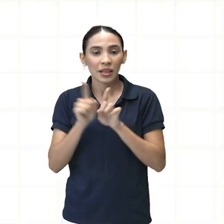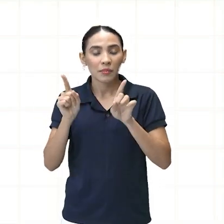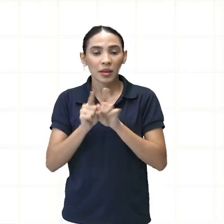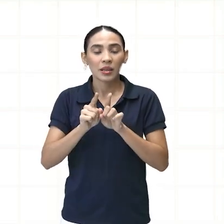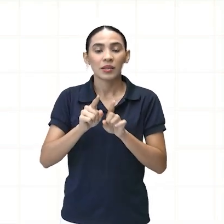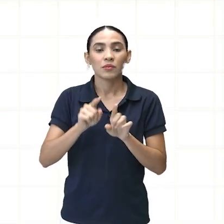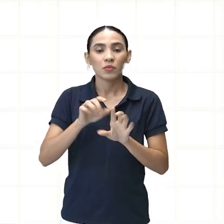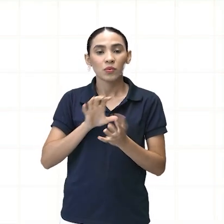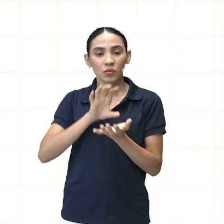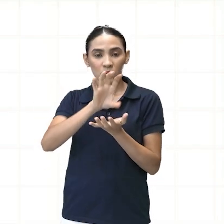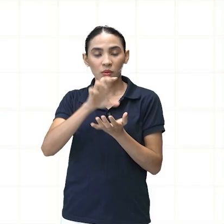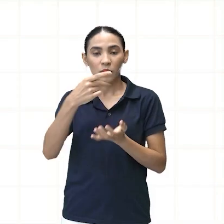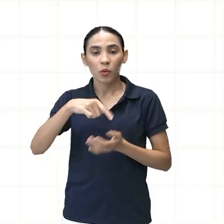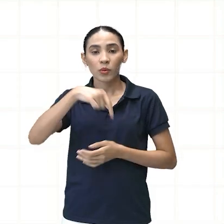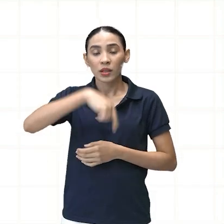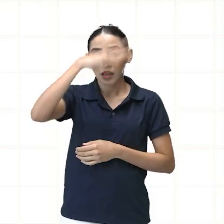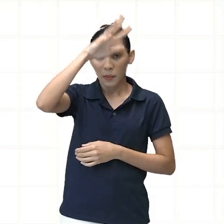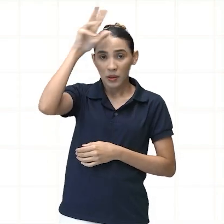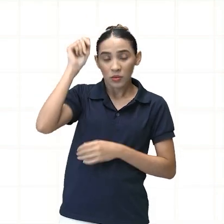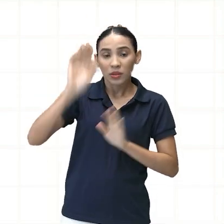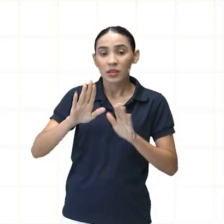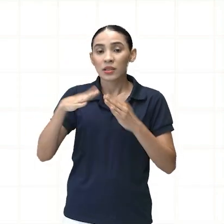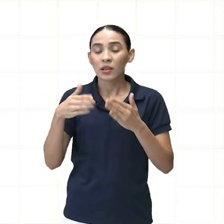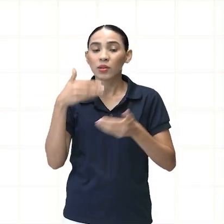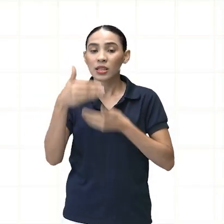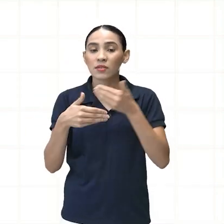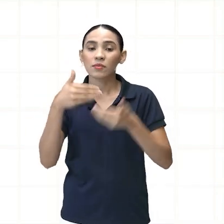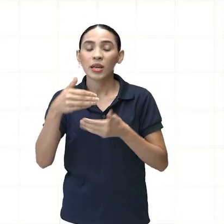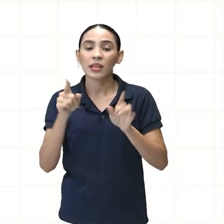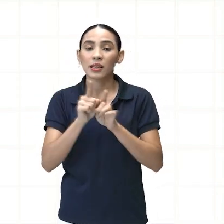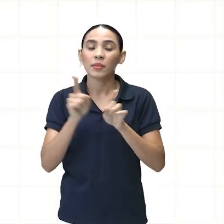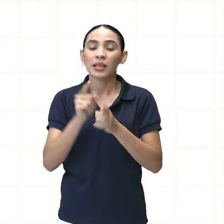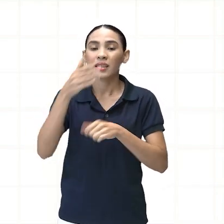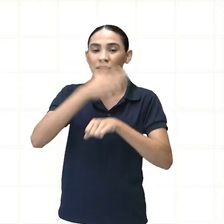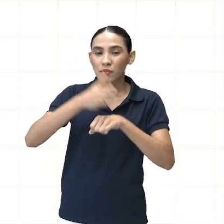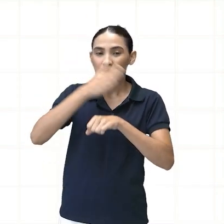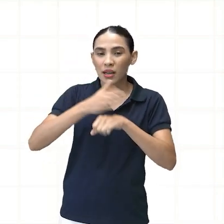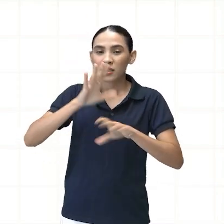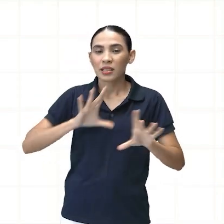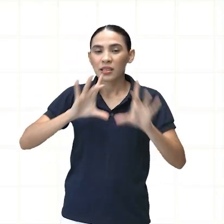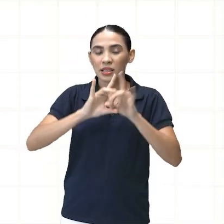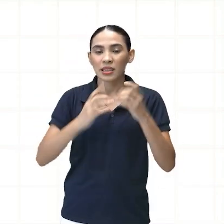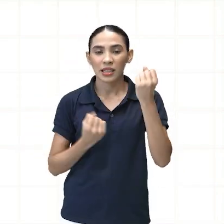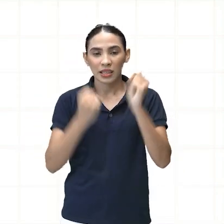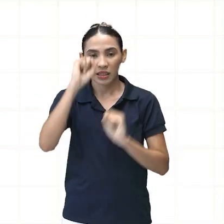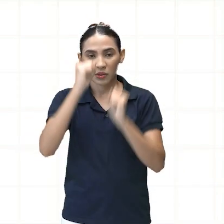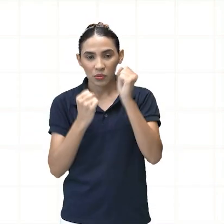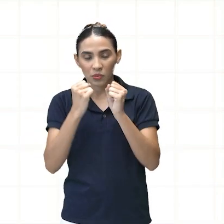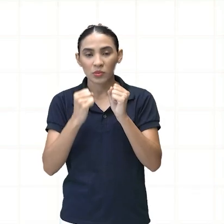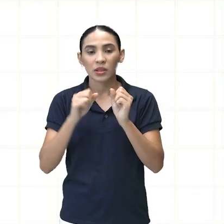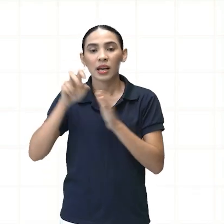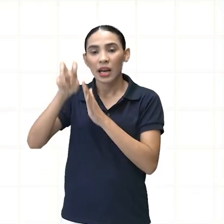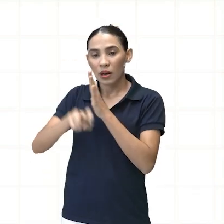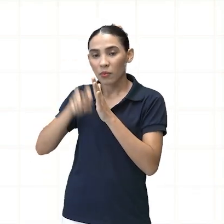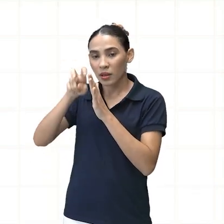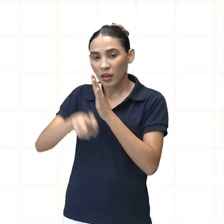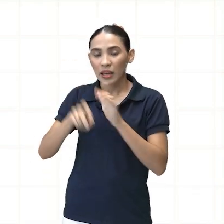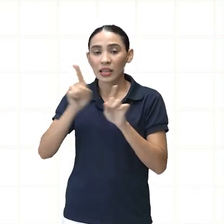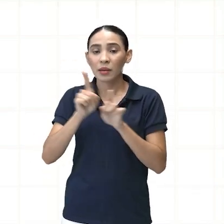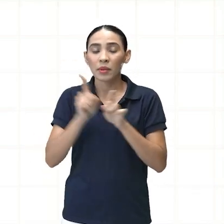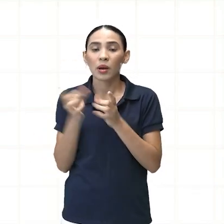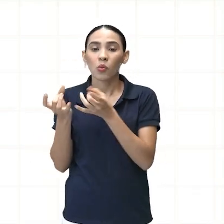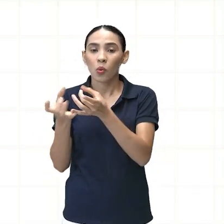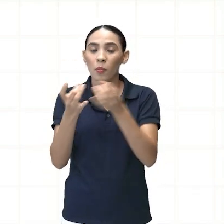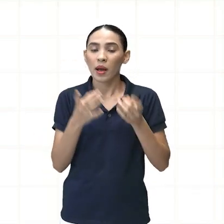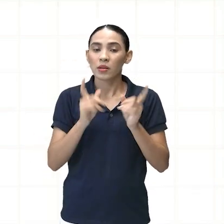interiorização, né, do território aqui na Amazônia. Então, esse desenvolvimento das atividades ligadas à indústria, à agropecuária, ao